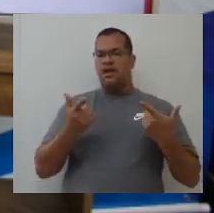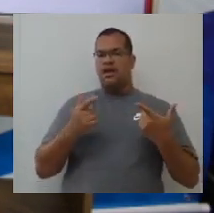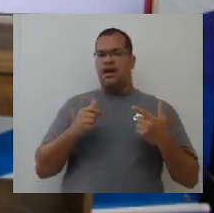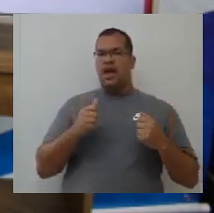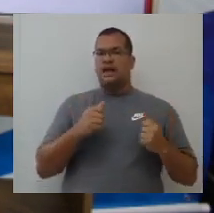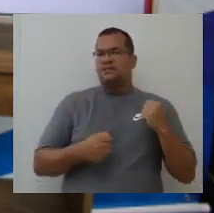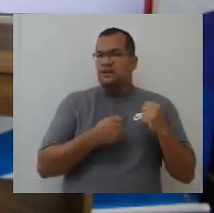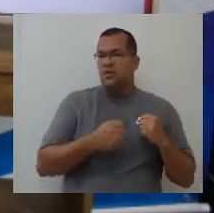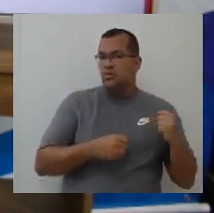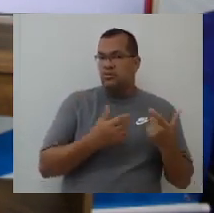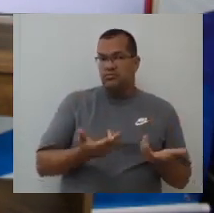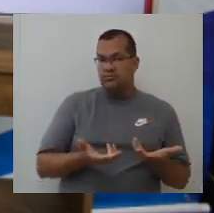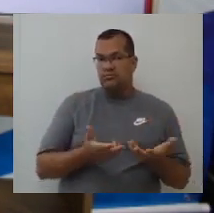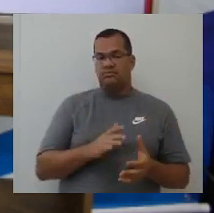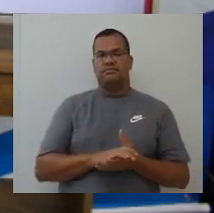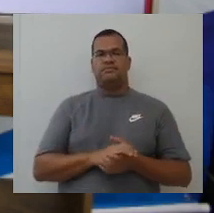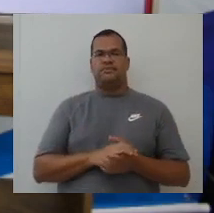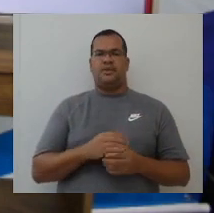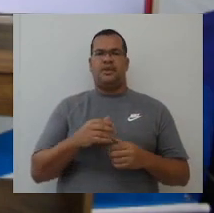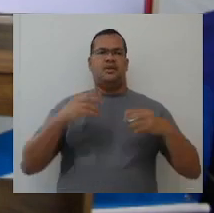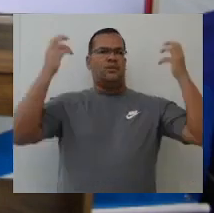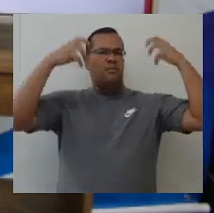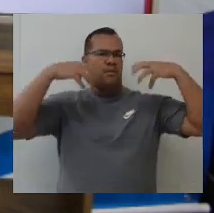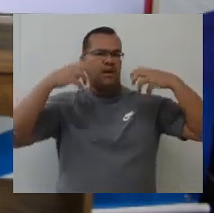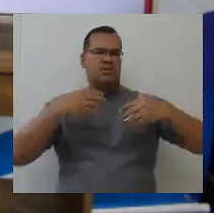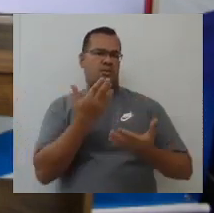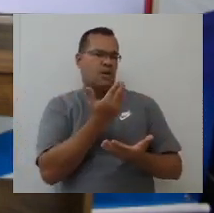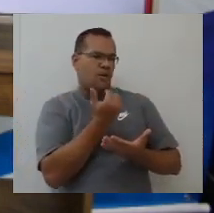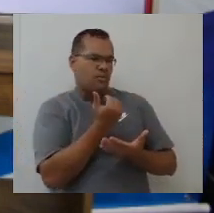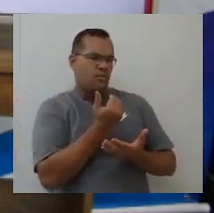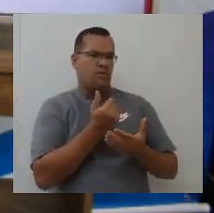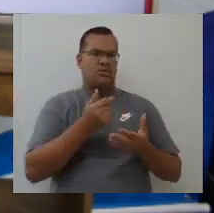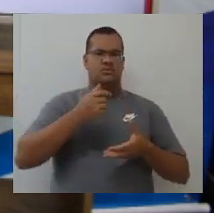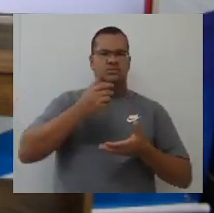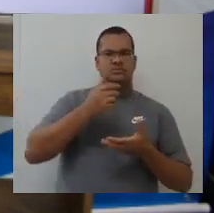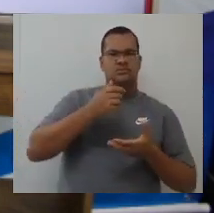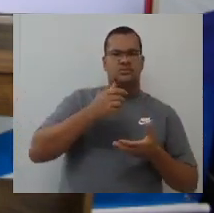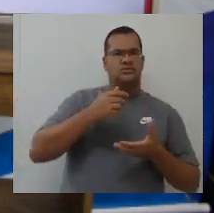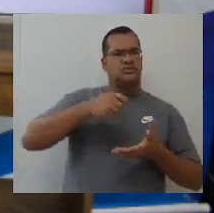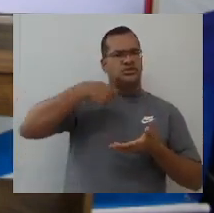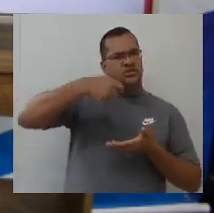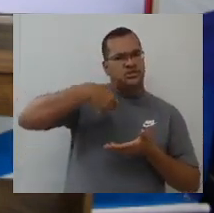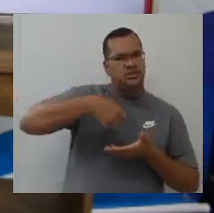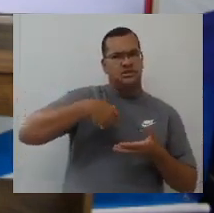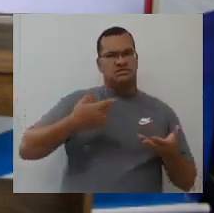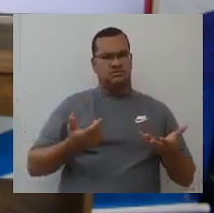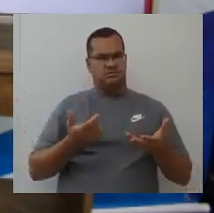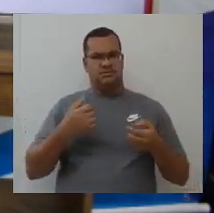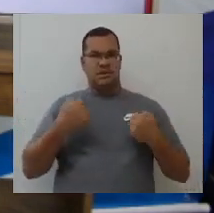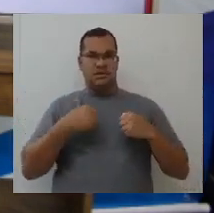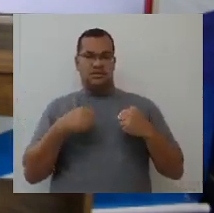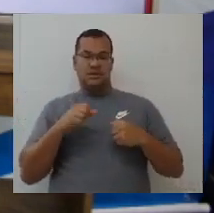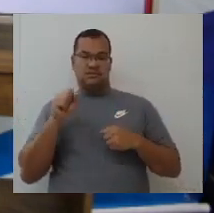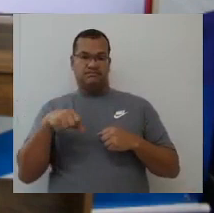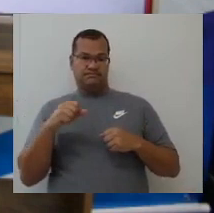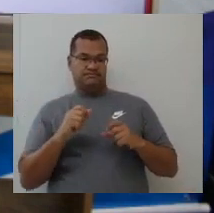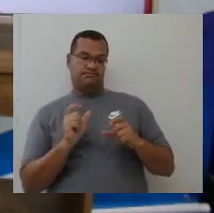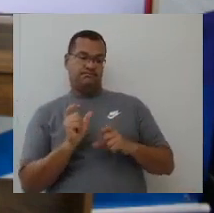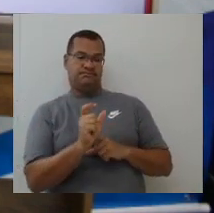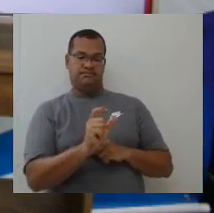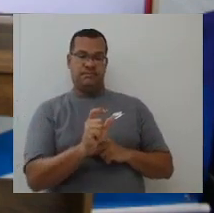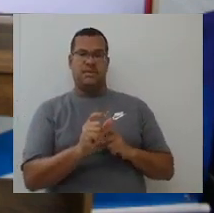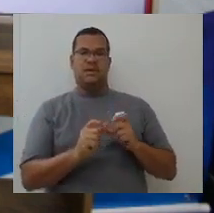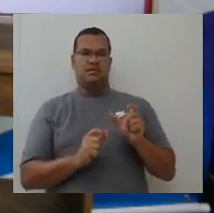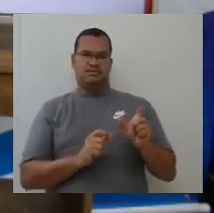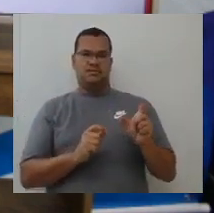falando de ações, né? Eu tomo banho, eu almoço, eu como, eu janto, tudo isso aí é ação. Então eu preciso, na afirmativa, colocar o